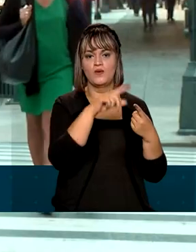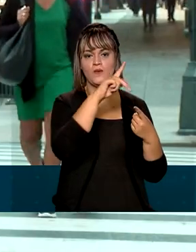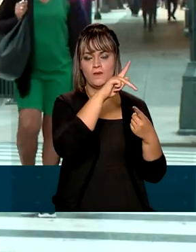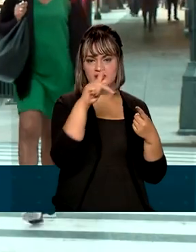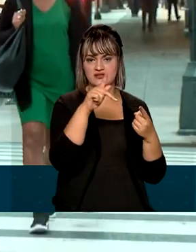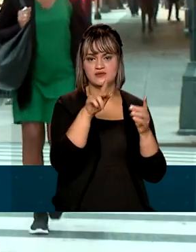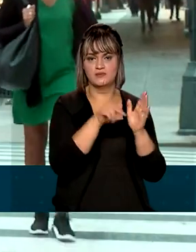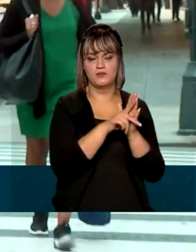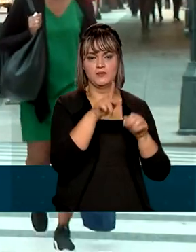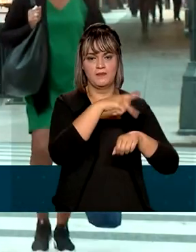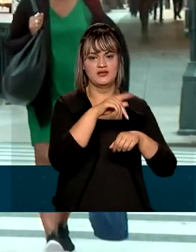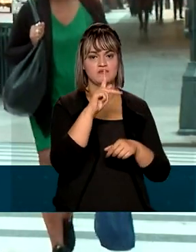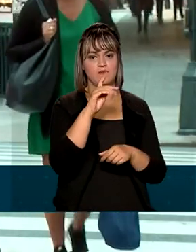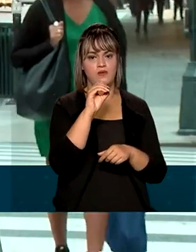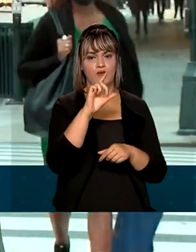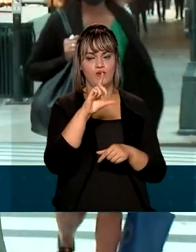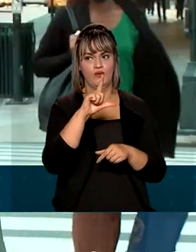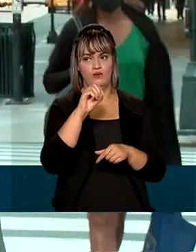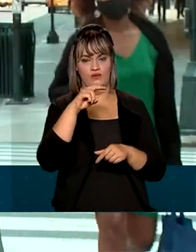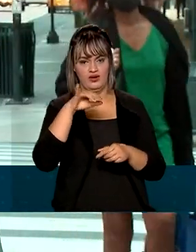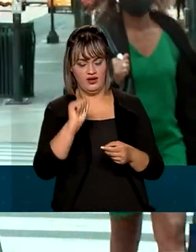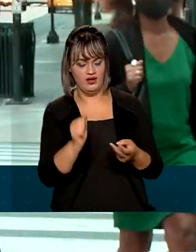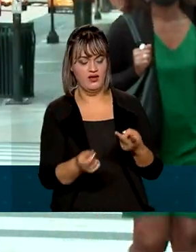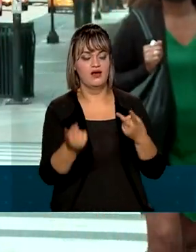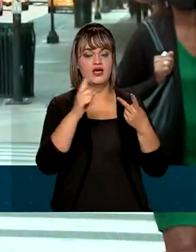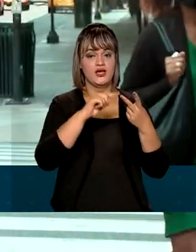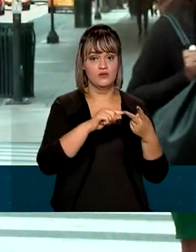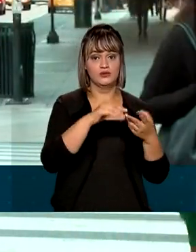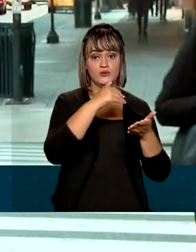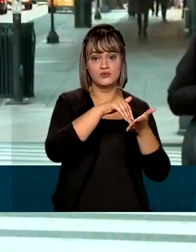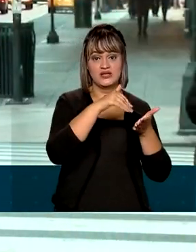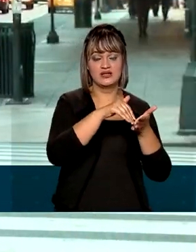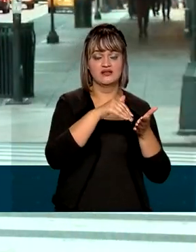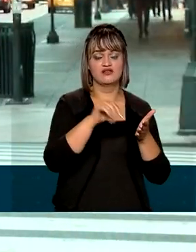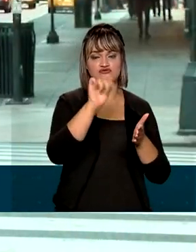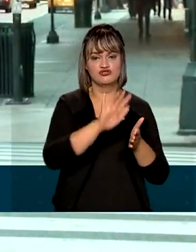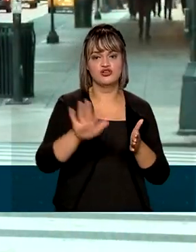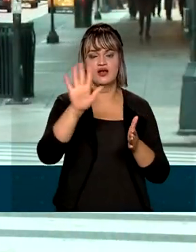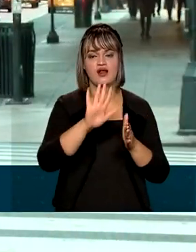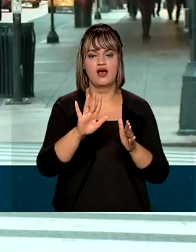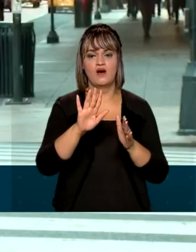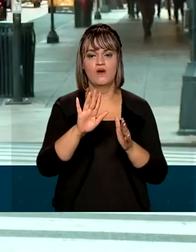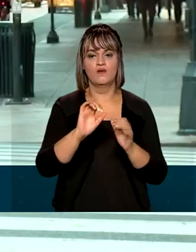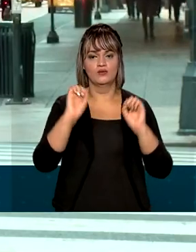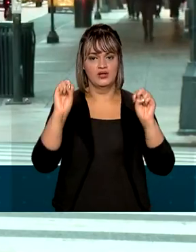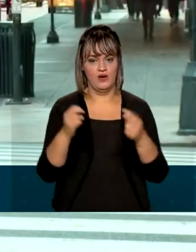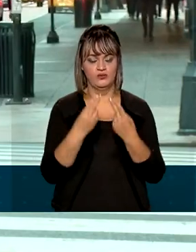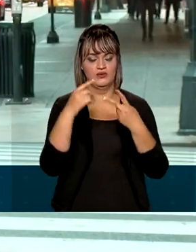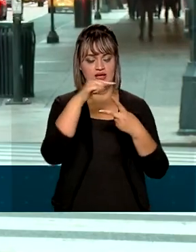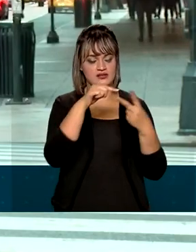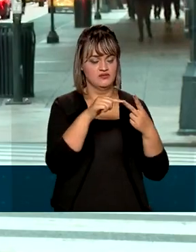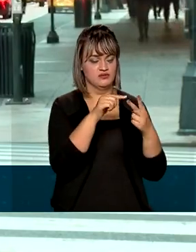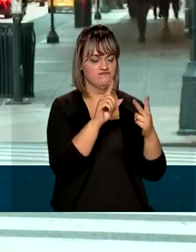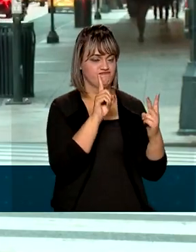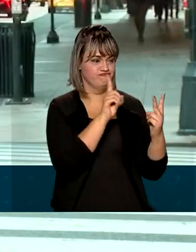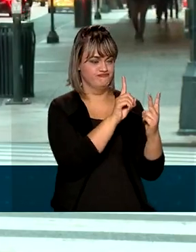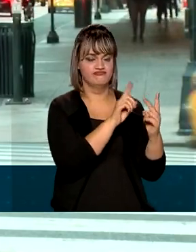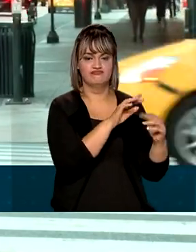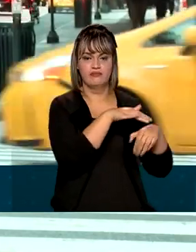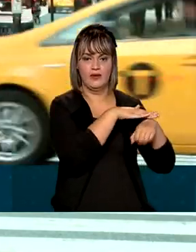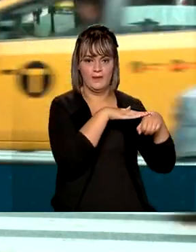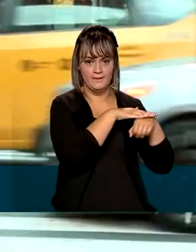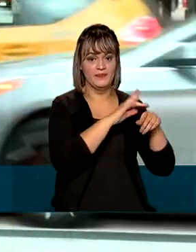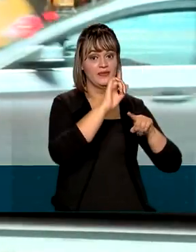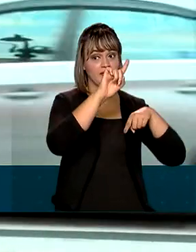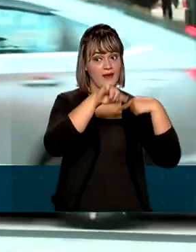presidente da Polônia Andrei Duda e outro com o secretário-geral da ONU António Guterres E como você falou